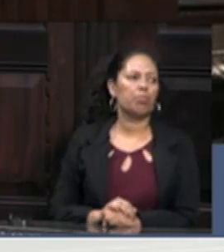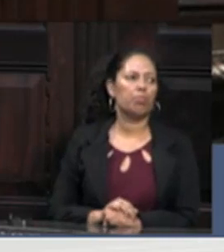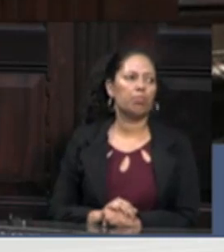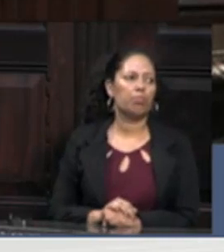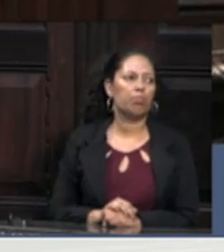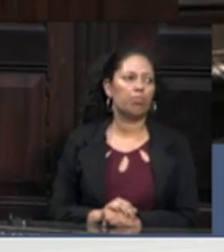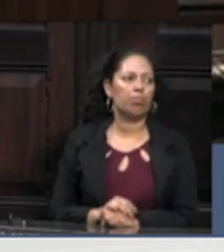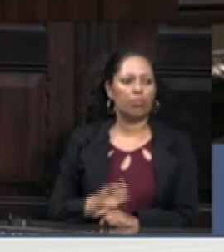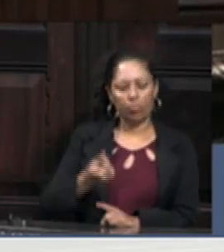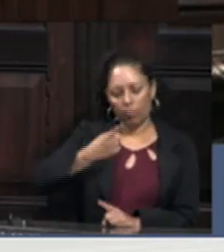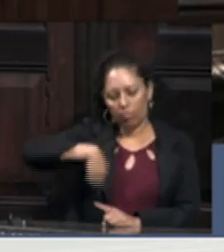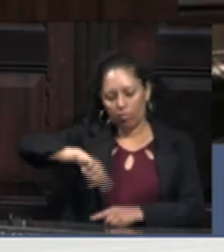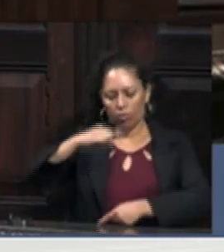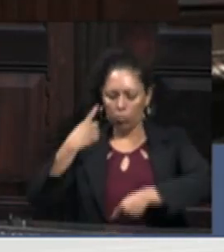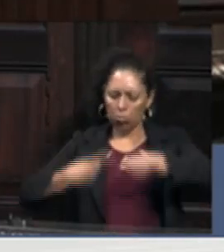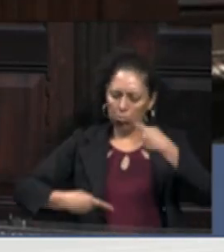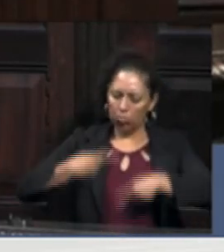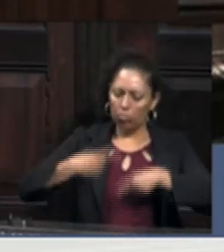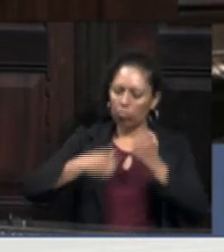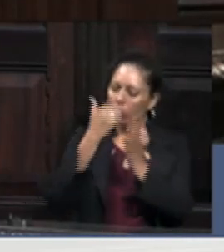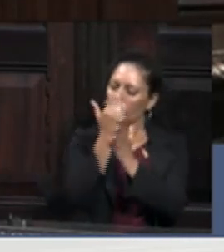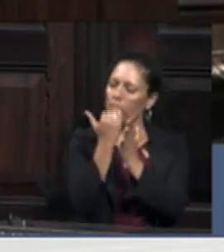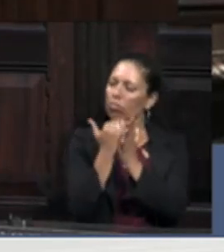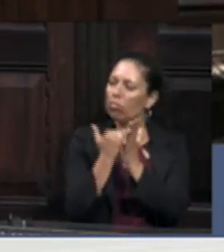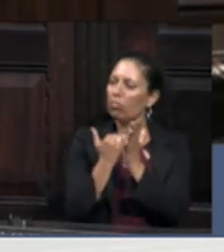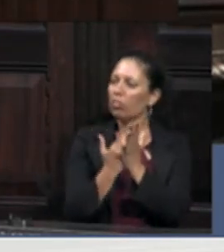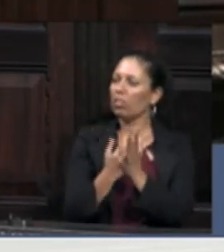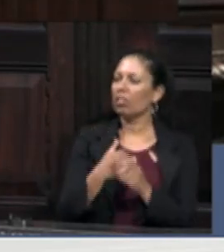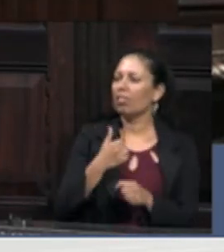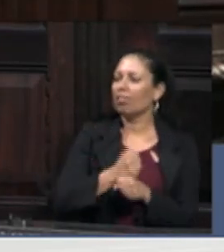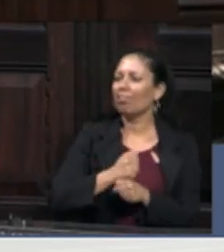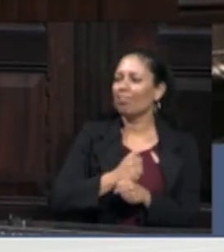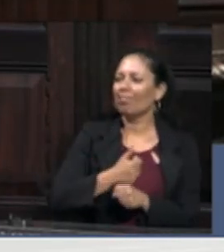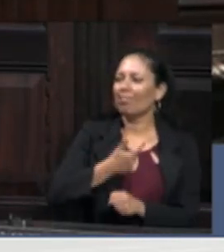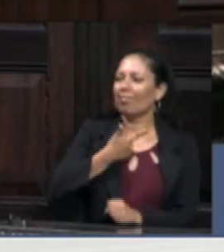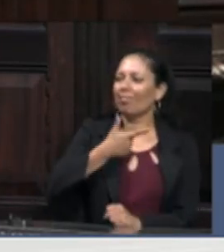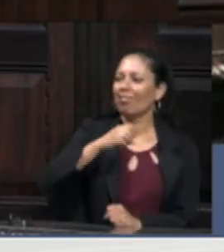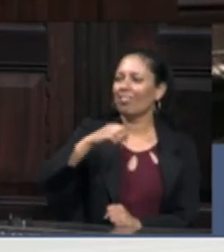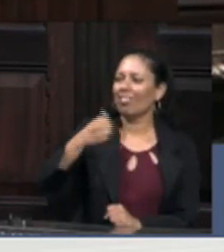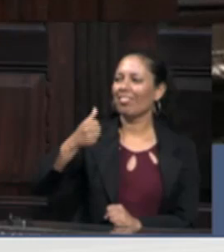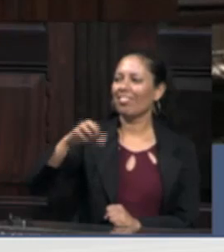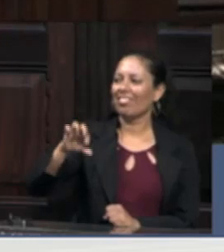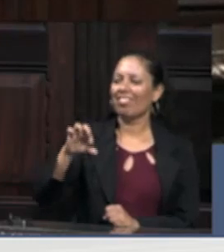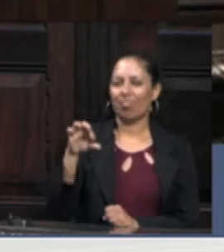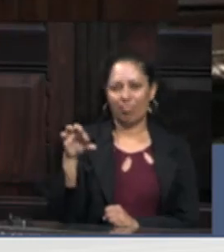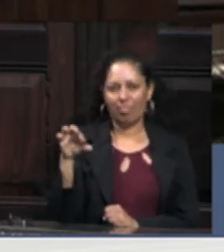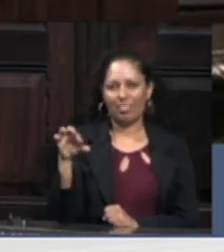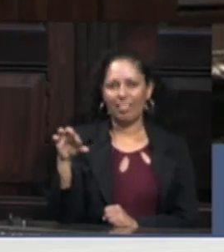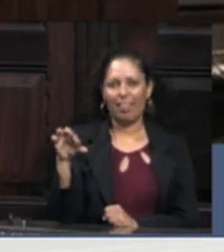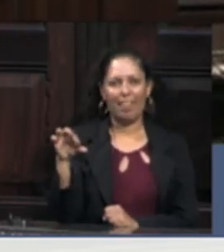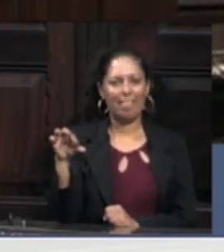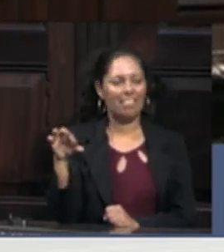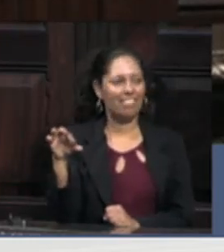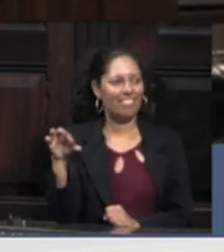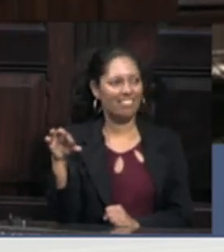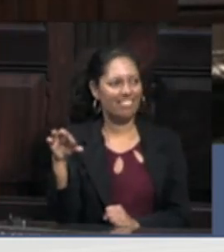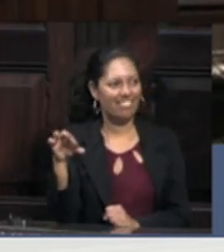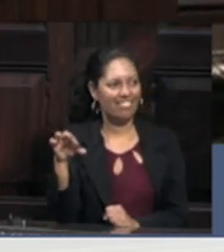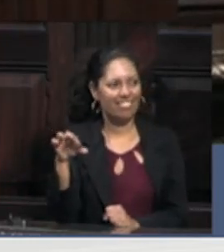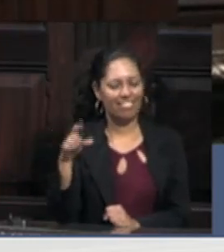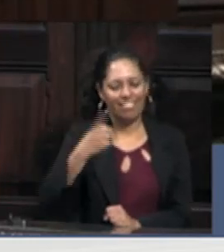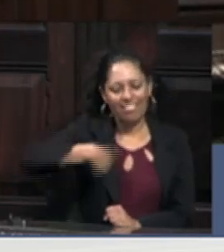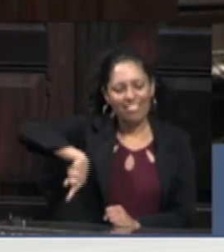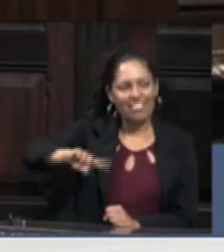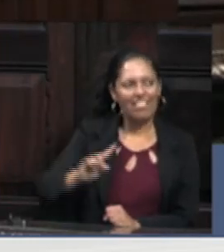A discussão sobre orçamento, eu acho que nós devemos fazer, mas realmente tem que modificar a